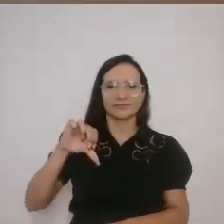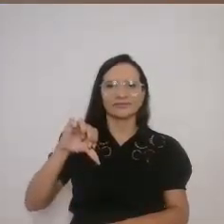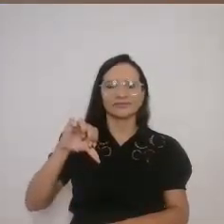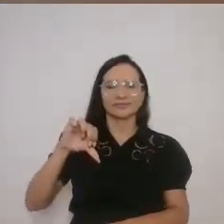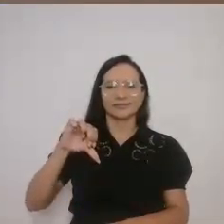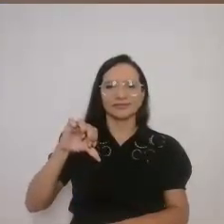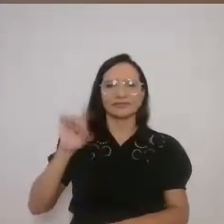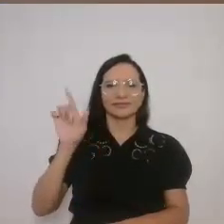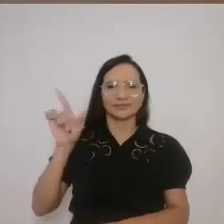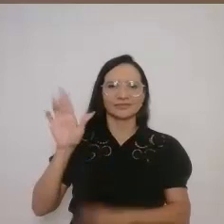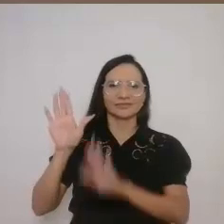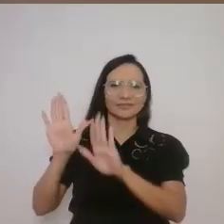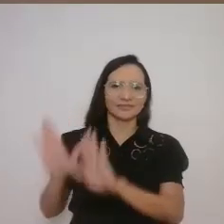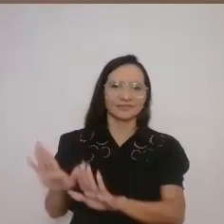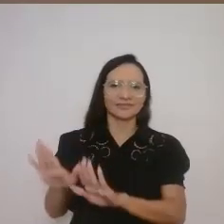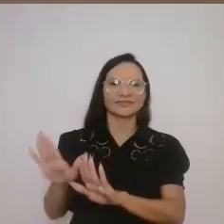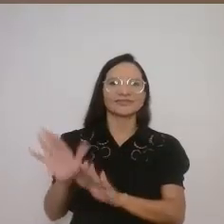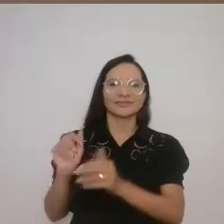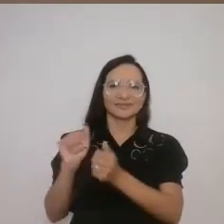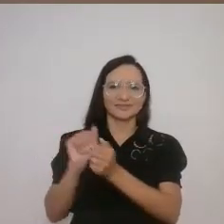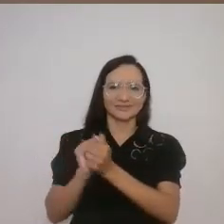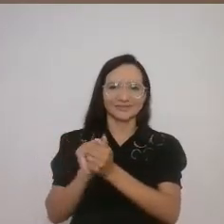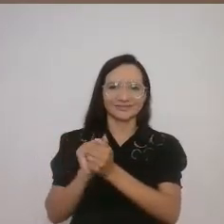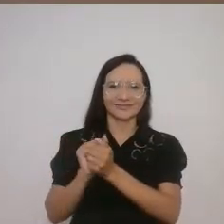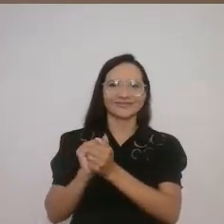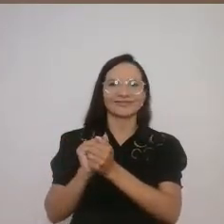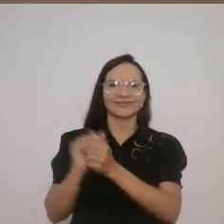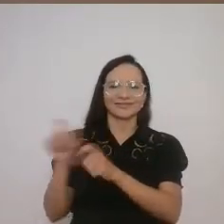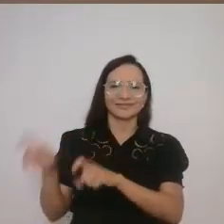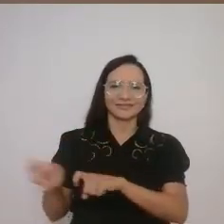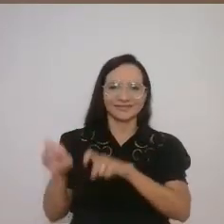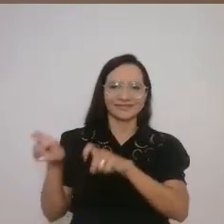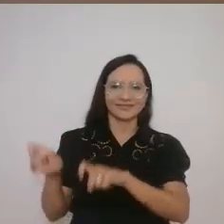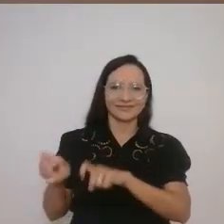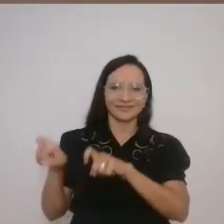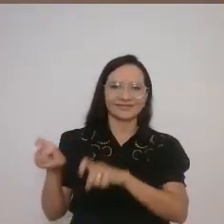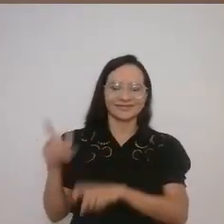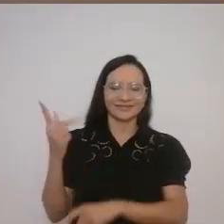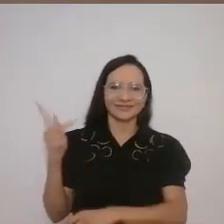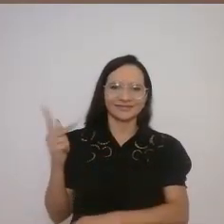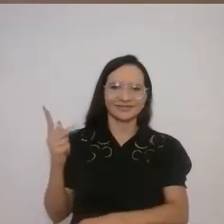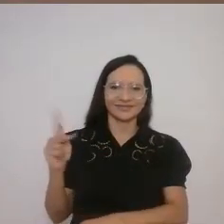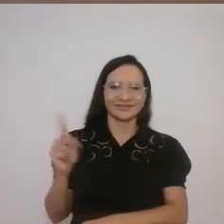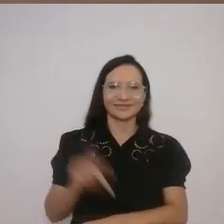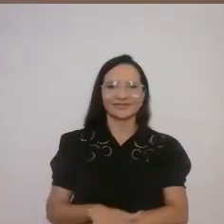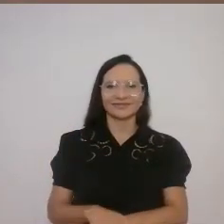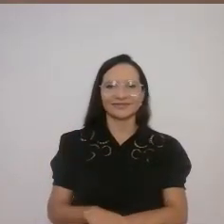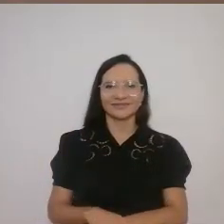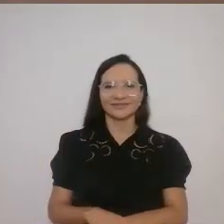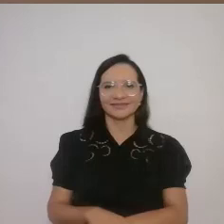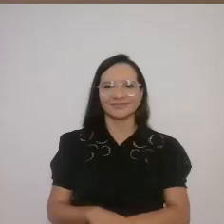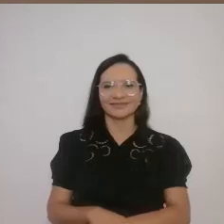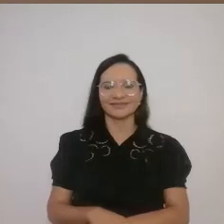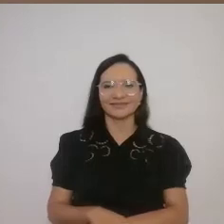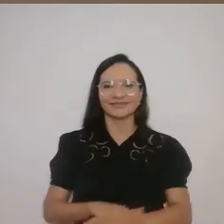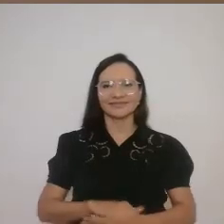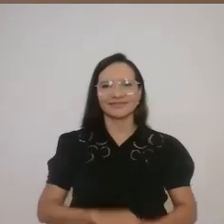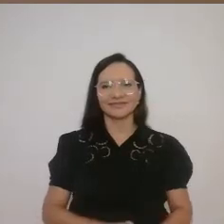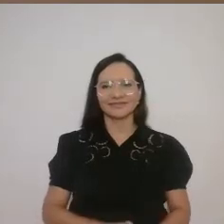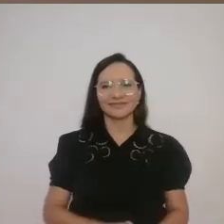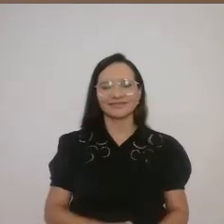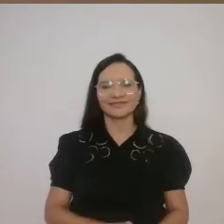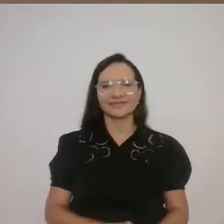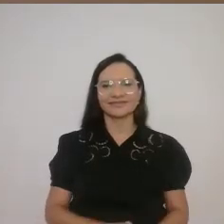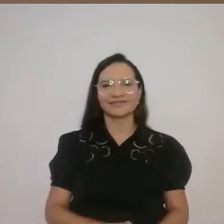lá, junto da fazenda do jeito que ele gosta. Deixou a família para comemorar. Quem quisesse fosse para